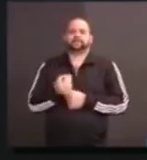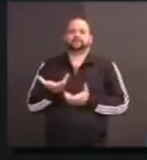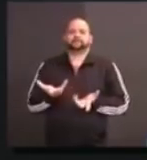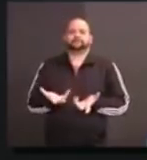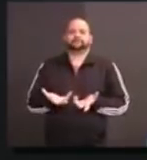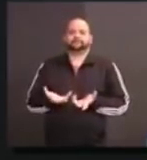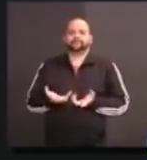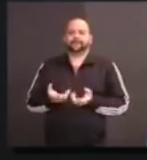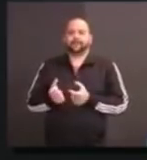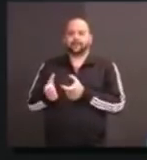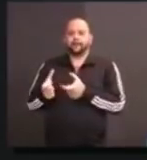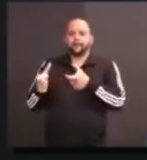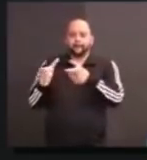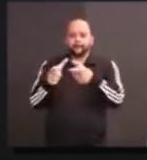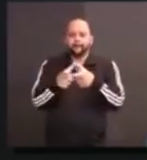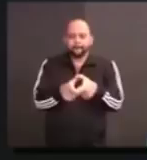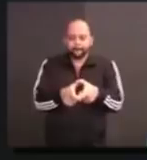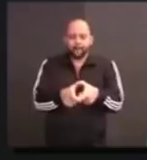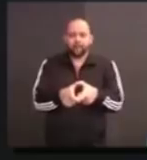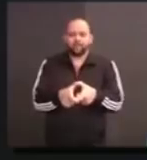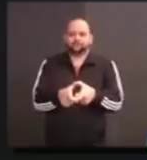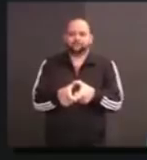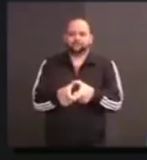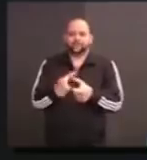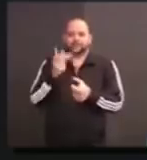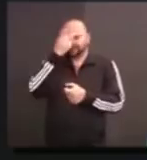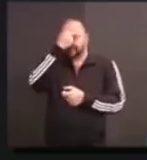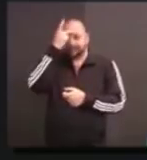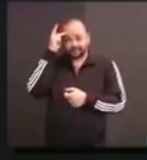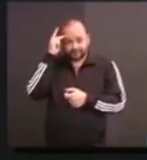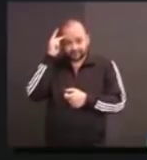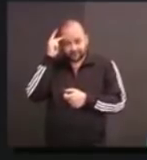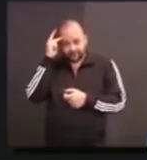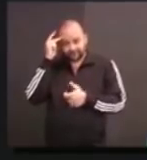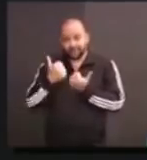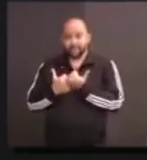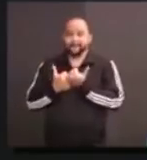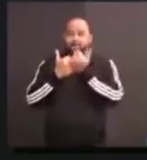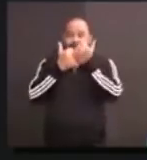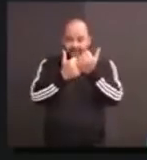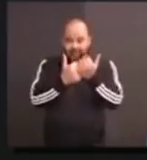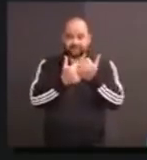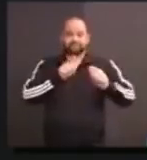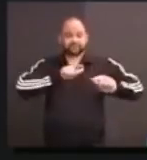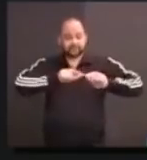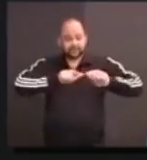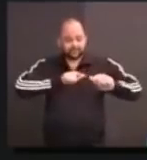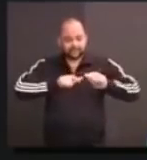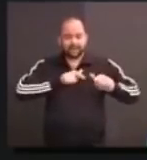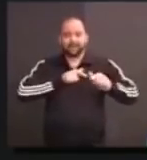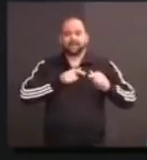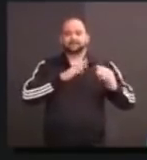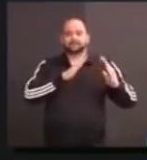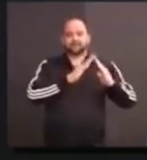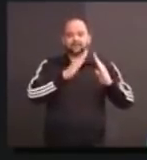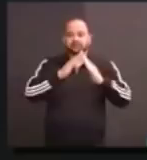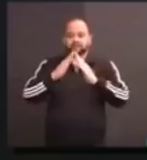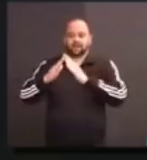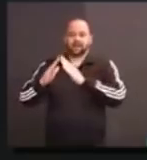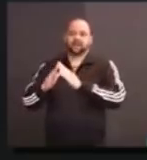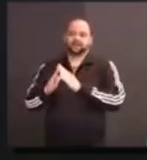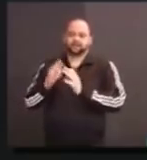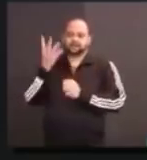São poucos aqueles que estão apoiando as atividades nas casas